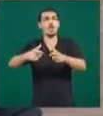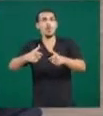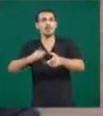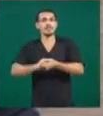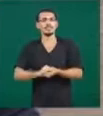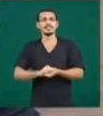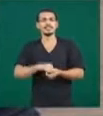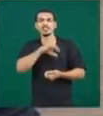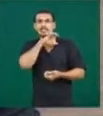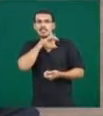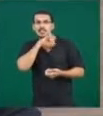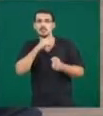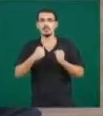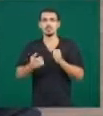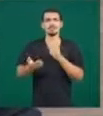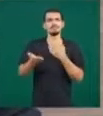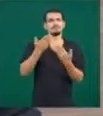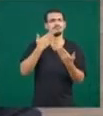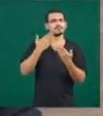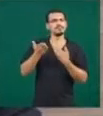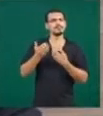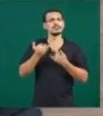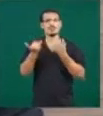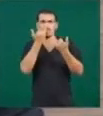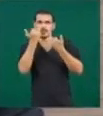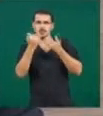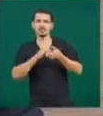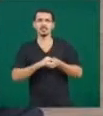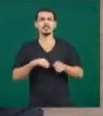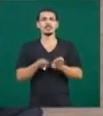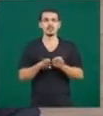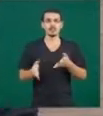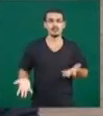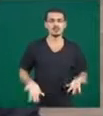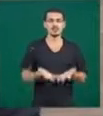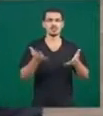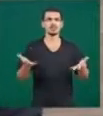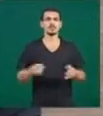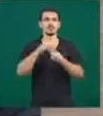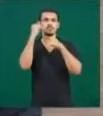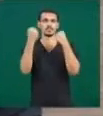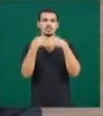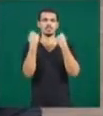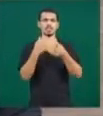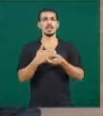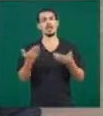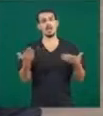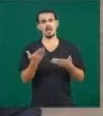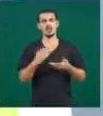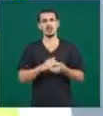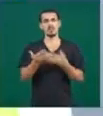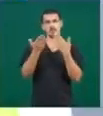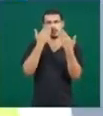muita informação e conhecimento, além de estimular, é claro, a prática de exercícios. Mas quem fala mais com a gente sobre o evento é